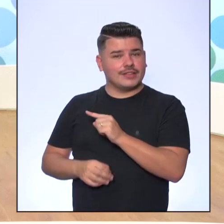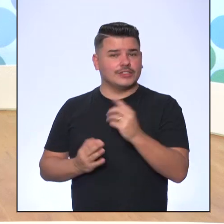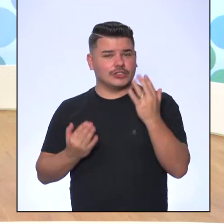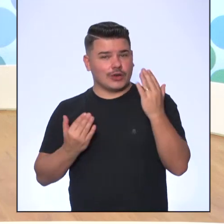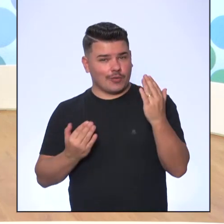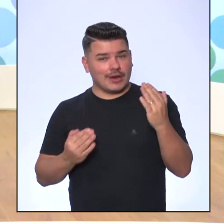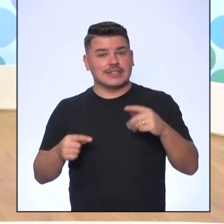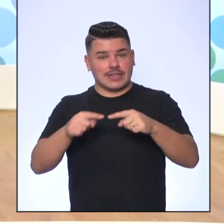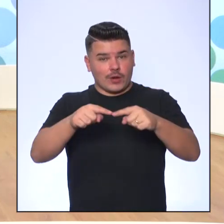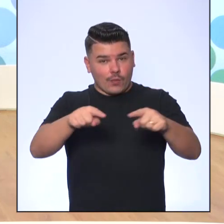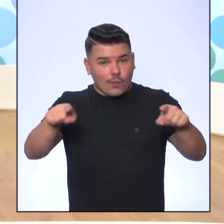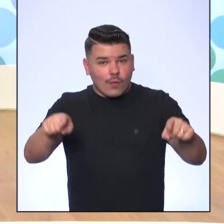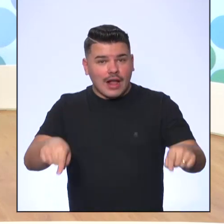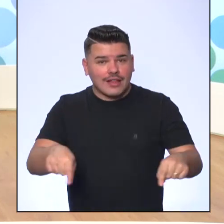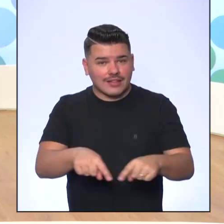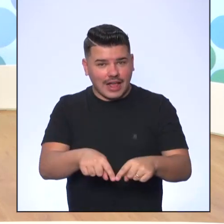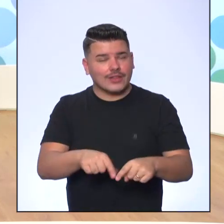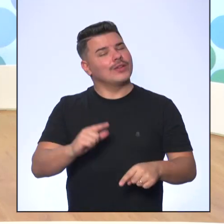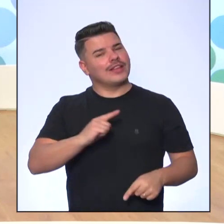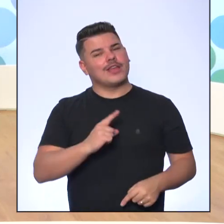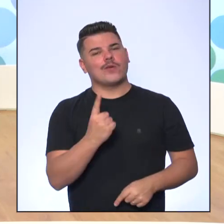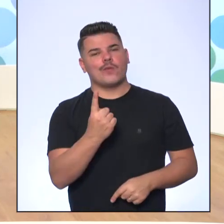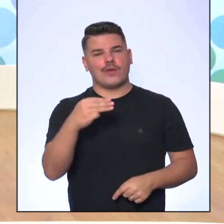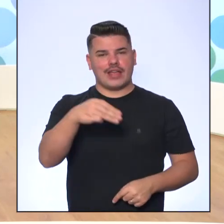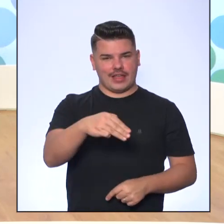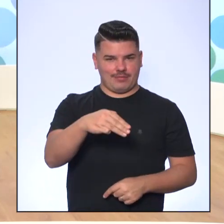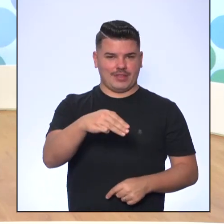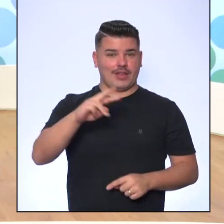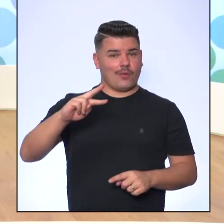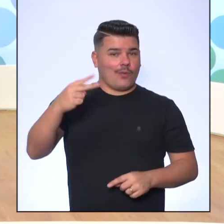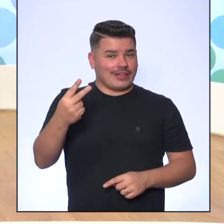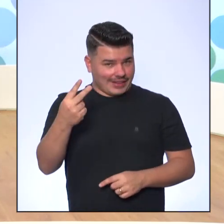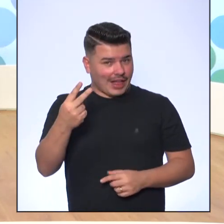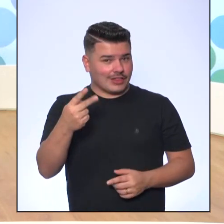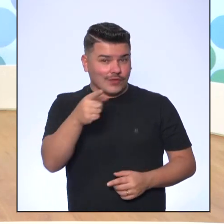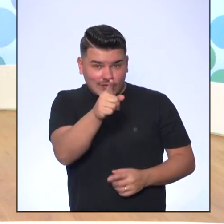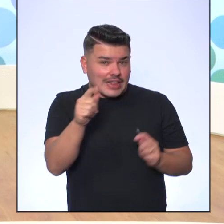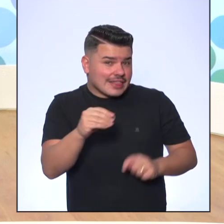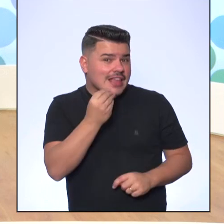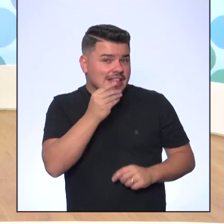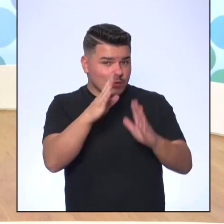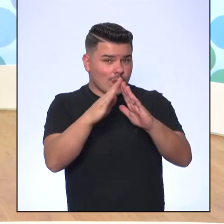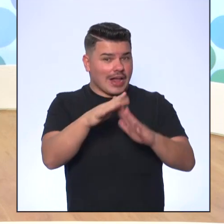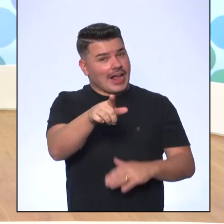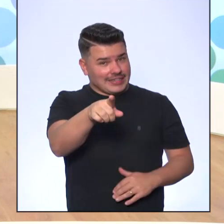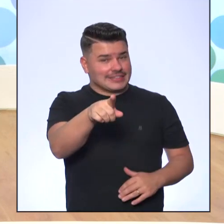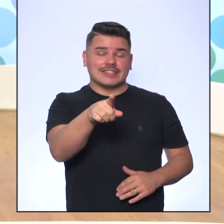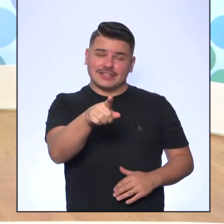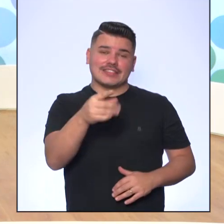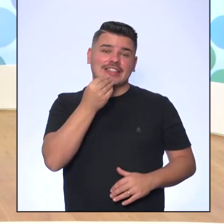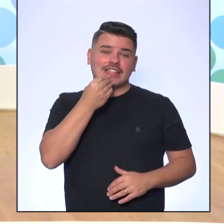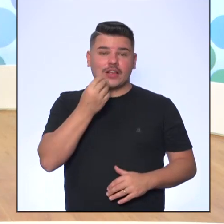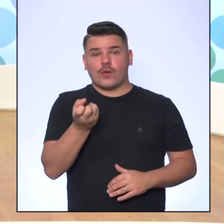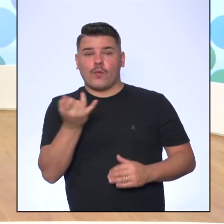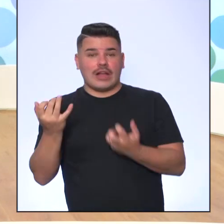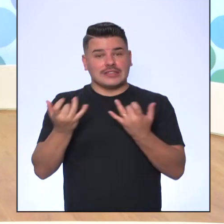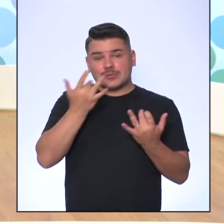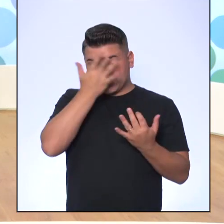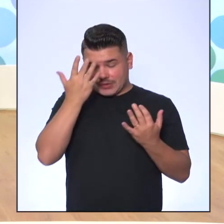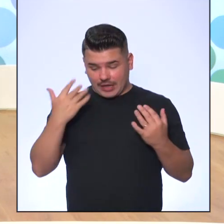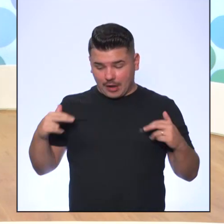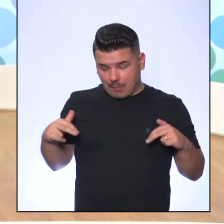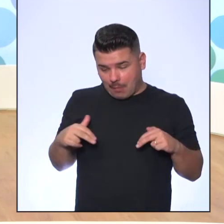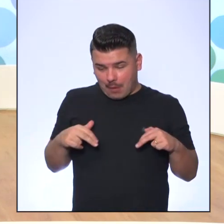esse quadrado aqui, ele tem 1 metro quadrado. Você pode tentar fazer na sua casa para vocês verem o quantas pessoas cabem